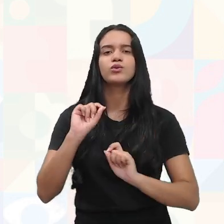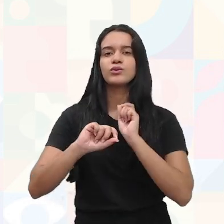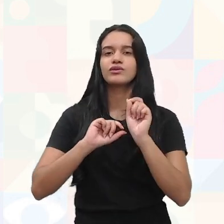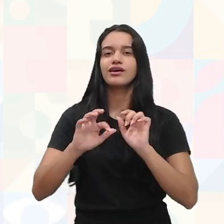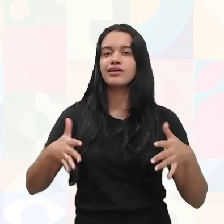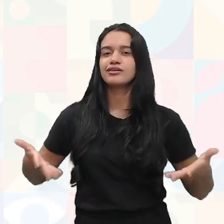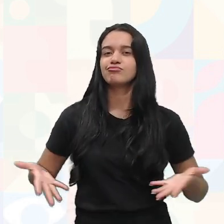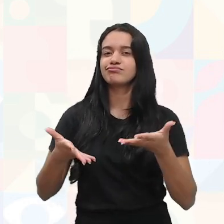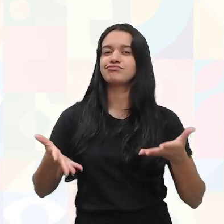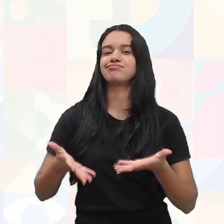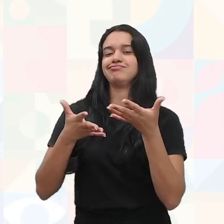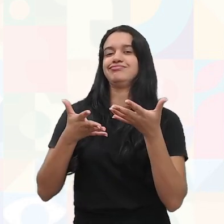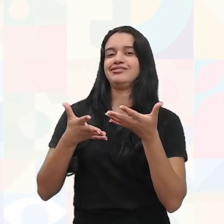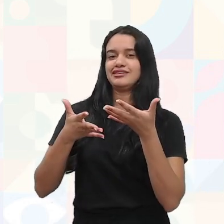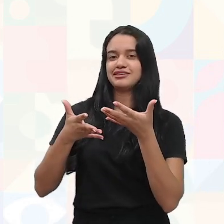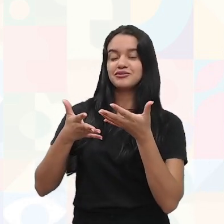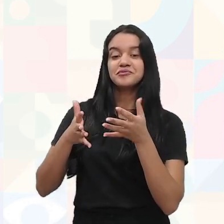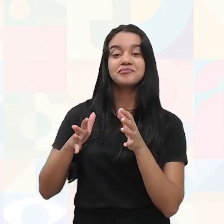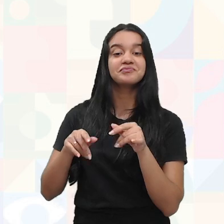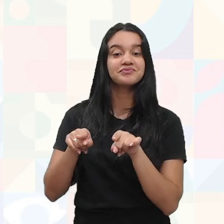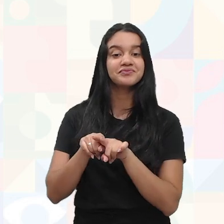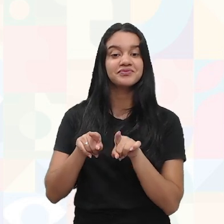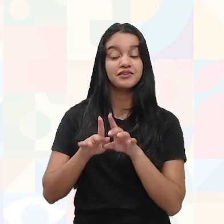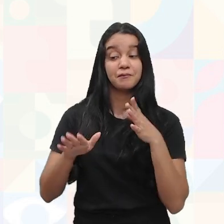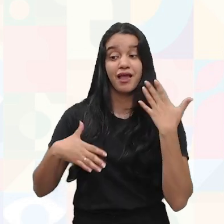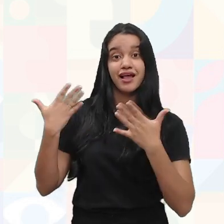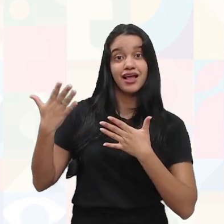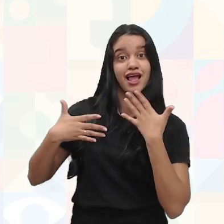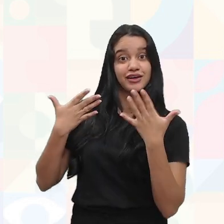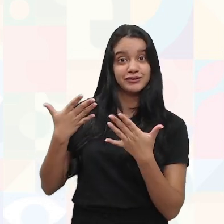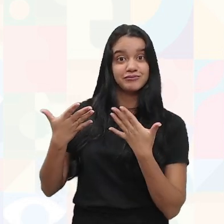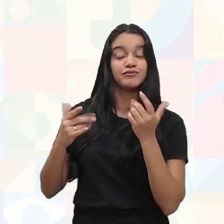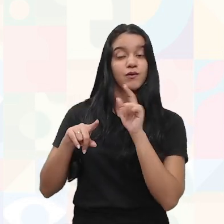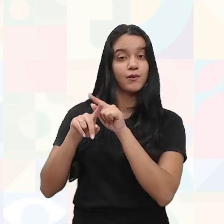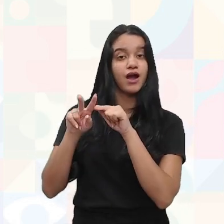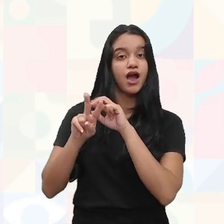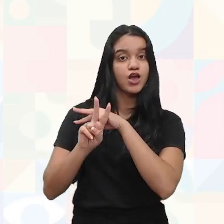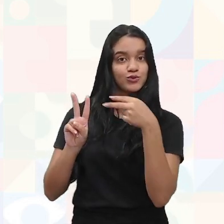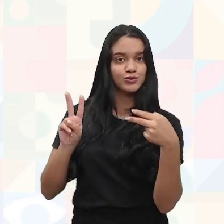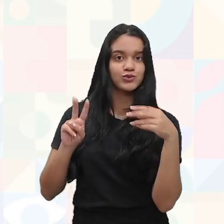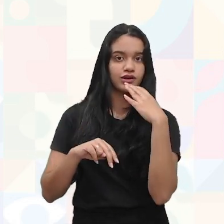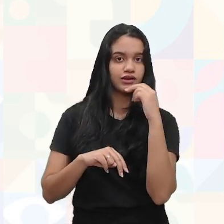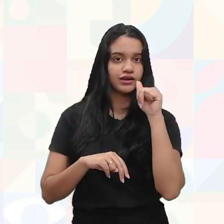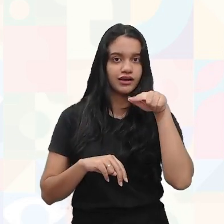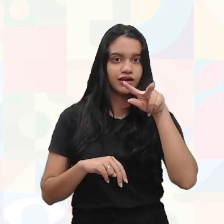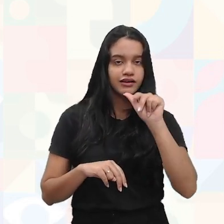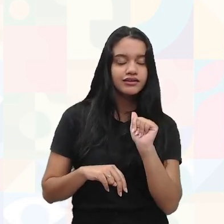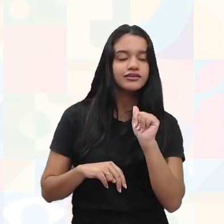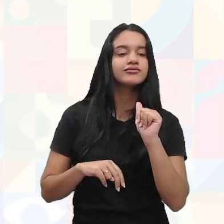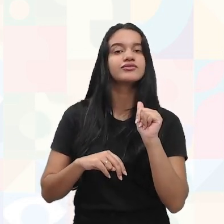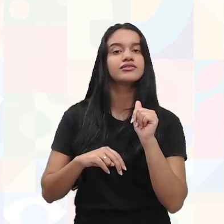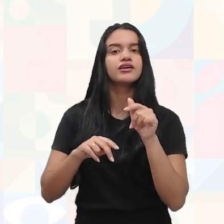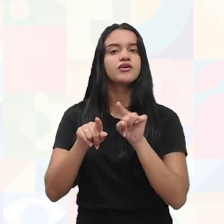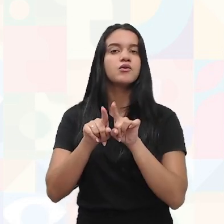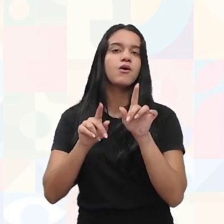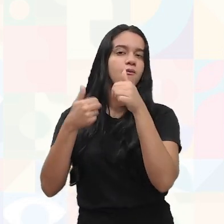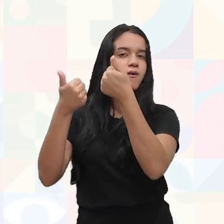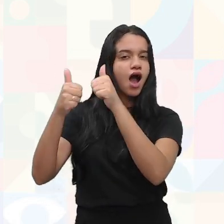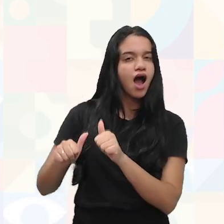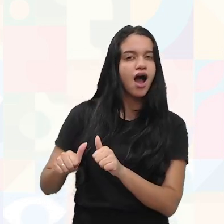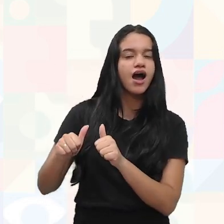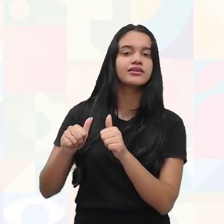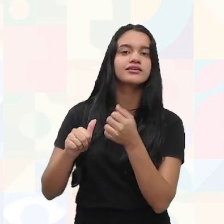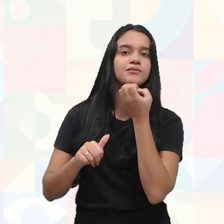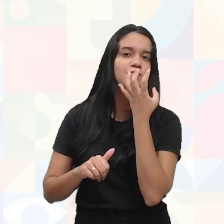animar aquela arte por meio desse recurso do Canva, né? Então você vai poder animar uma arte que é parada, por exemplo, uma arte de